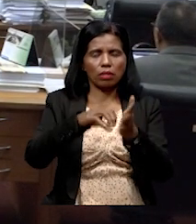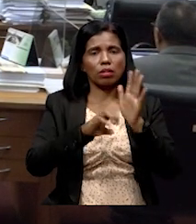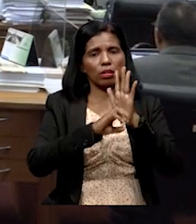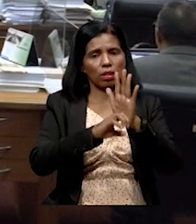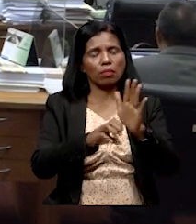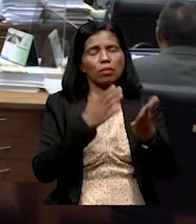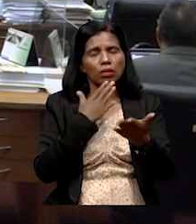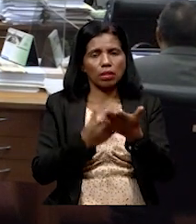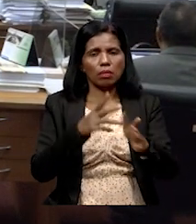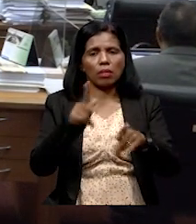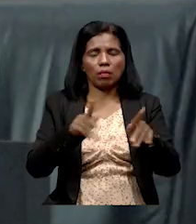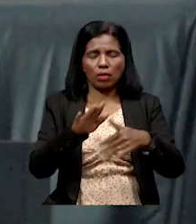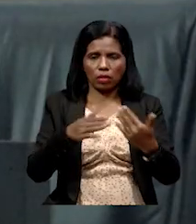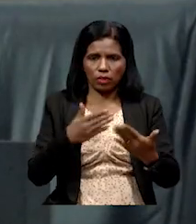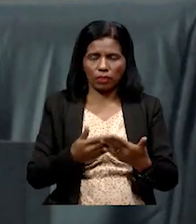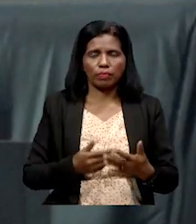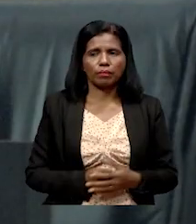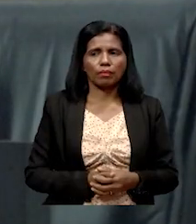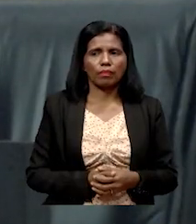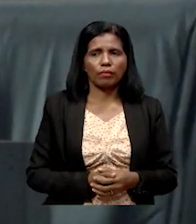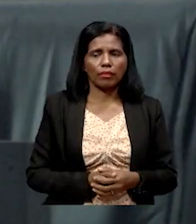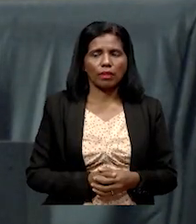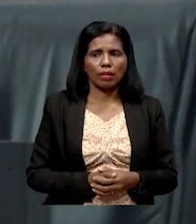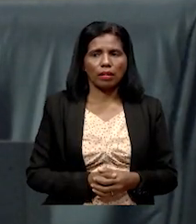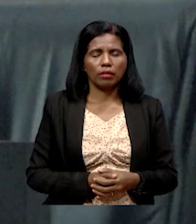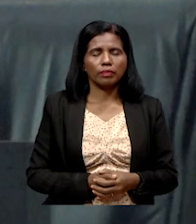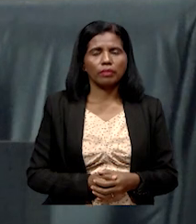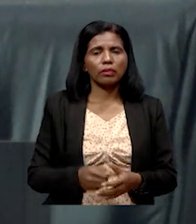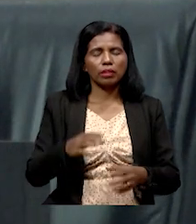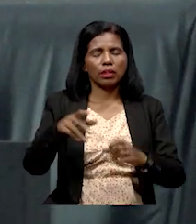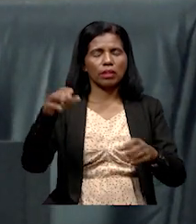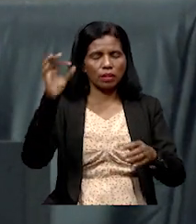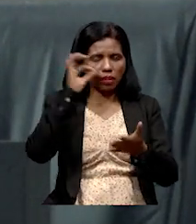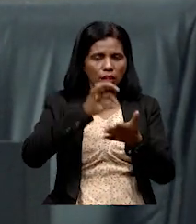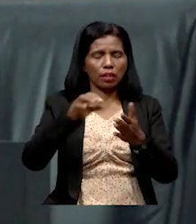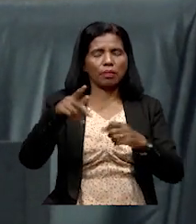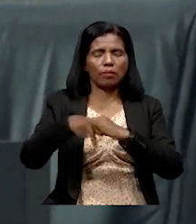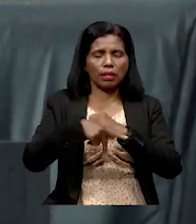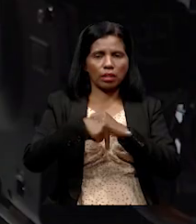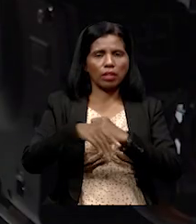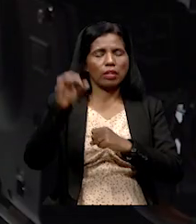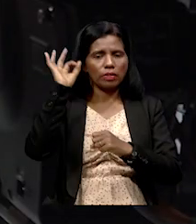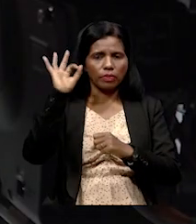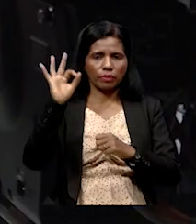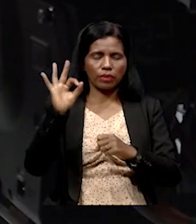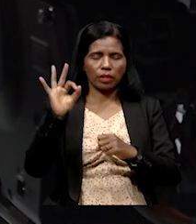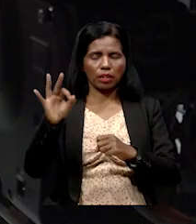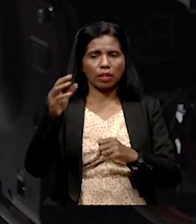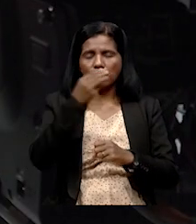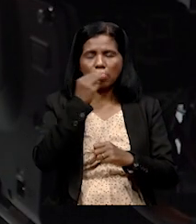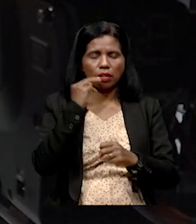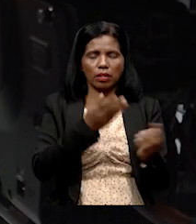bazera saunfon. Antes nemos, secretário-geral Partido Fretilin, Mariel Katiri Rasik, haruka ona carta